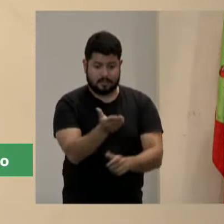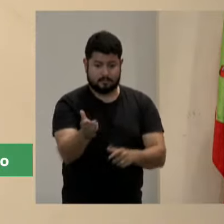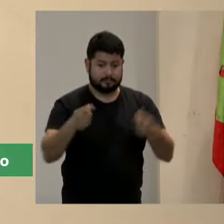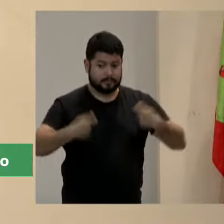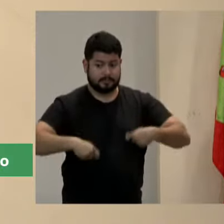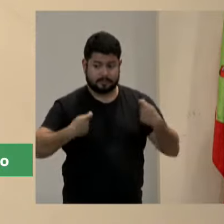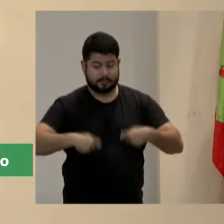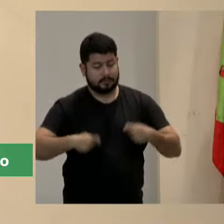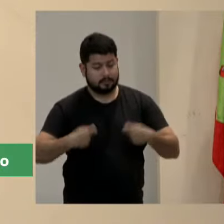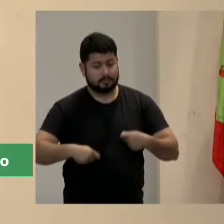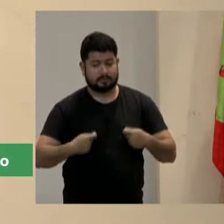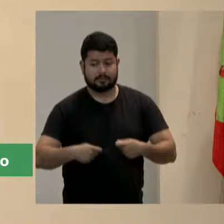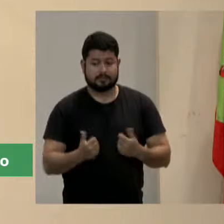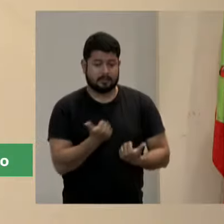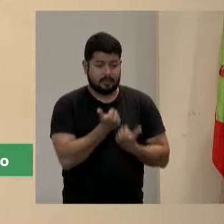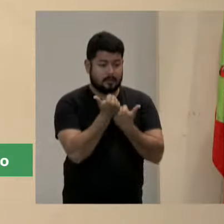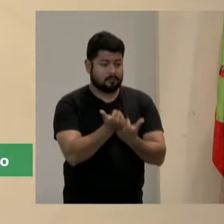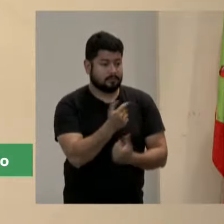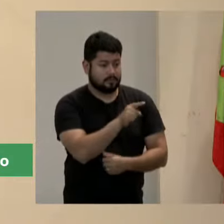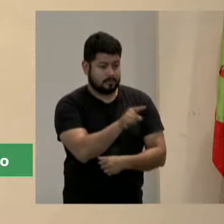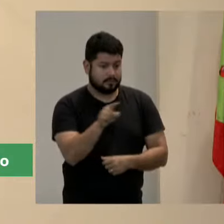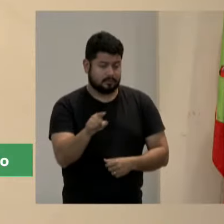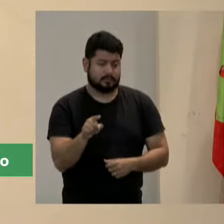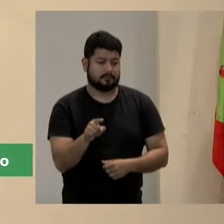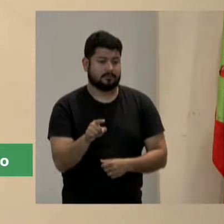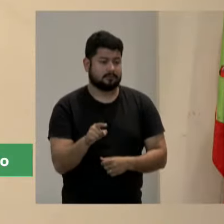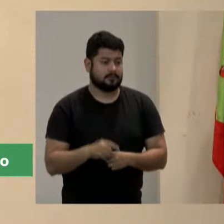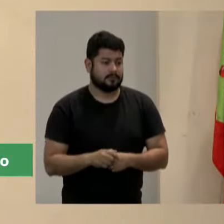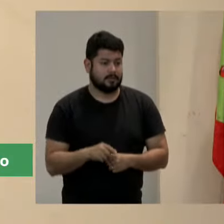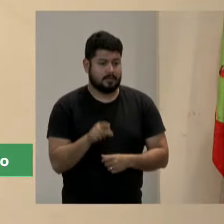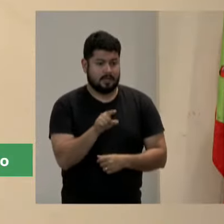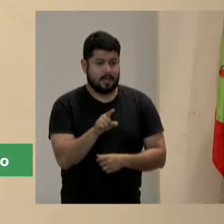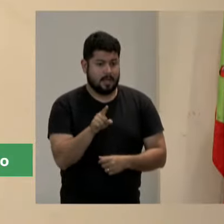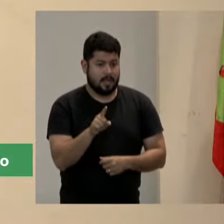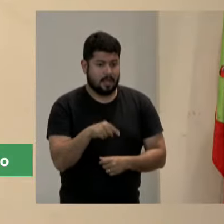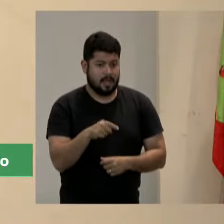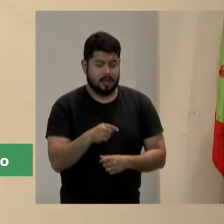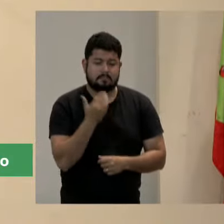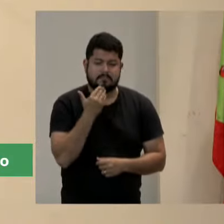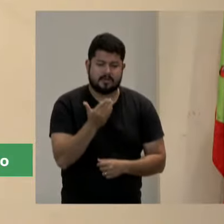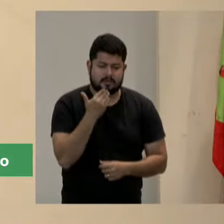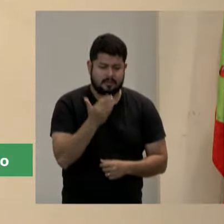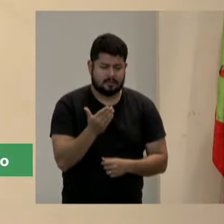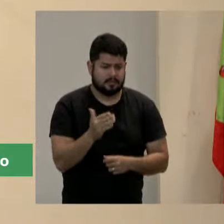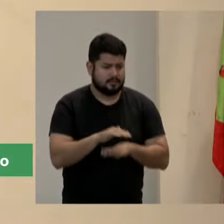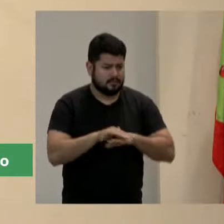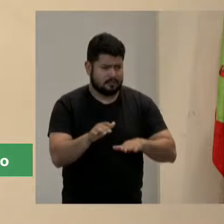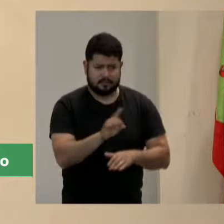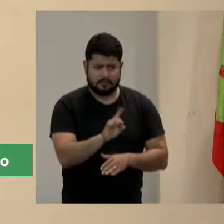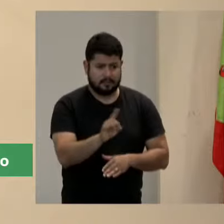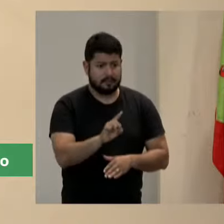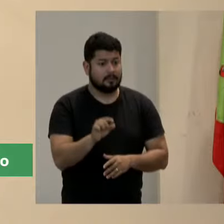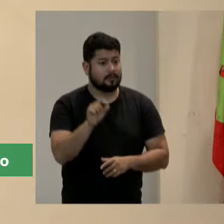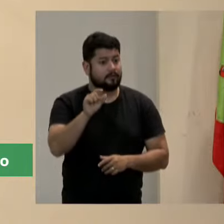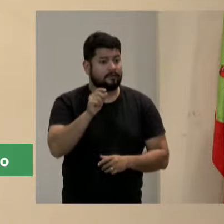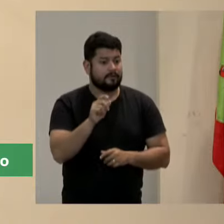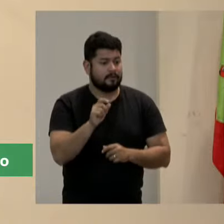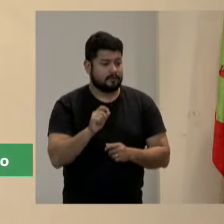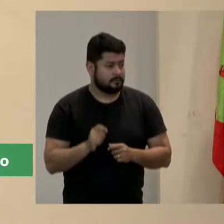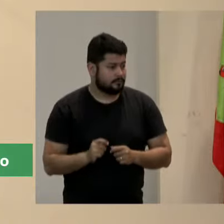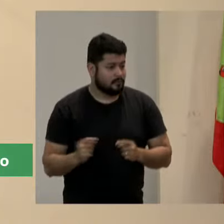precisando do seu apoio. E eu não estou falando para mendigar ou pedir favor. Eu estou falando de tratamento de